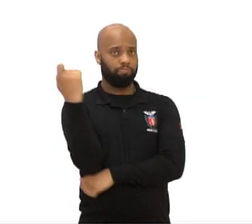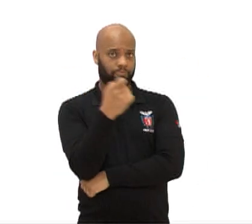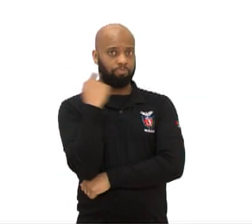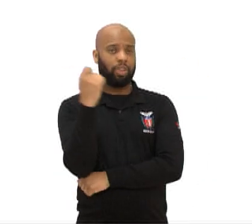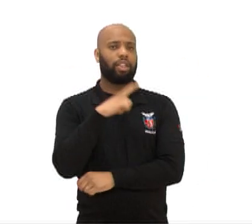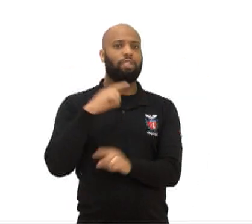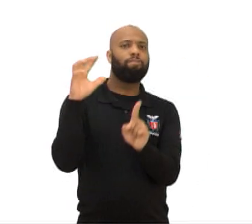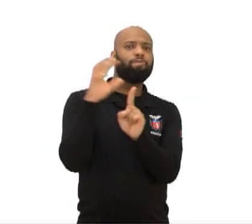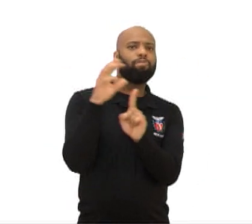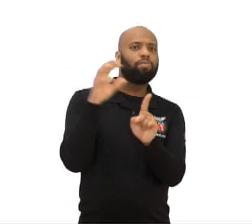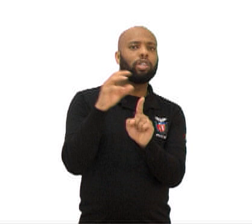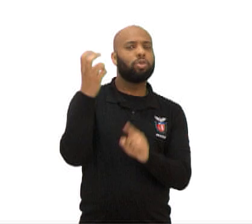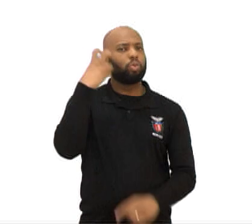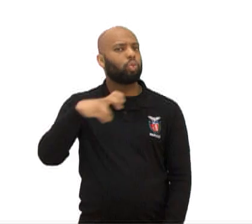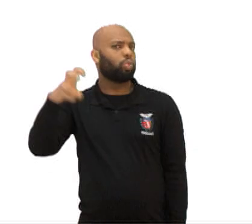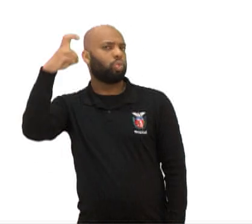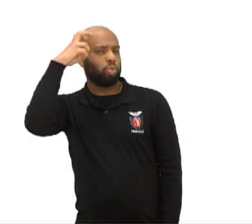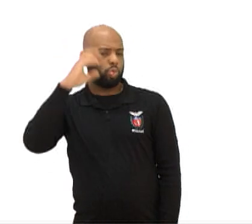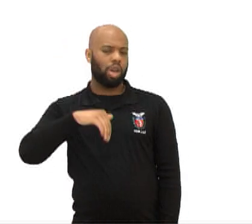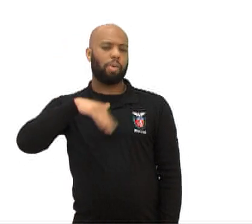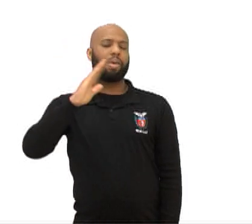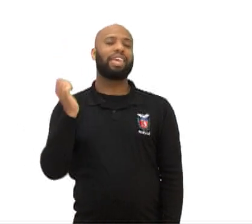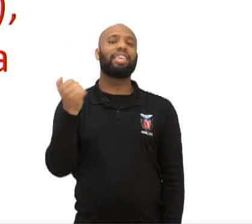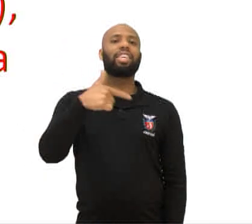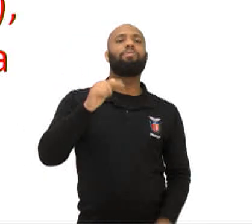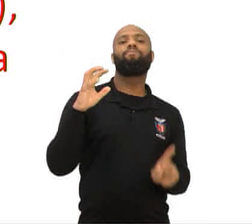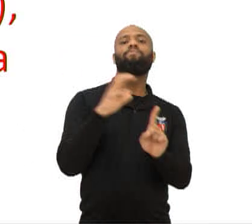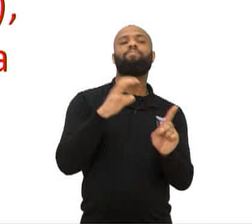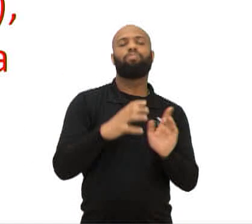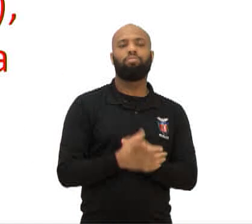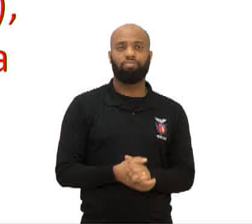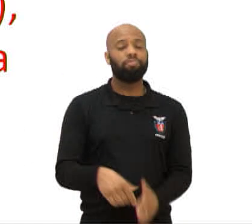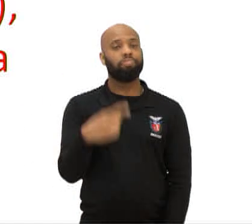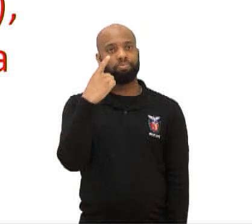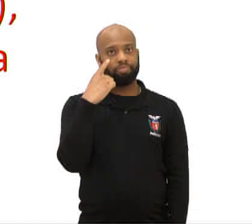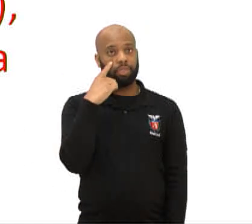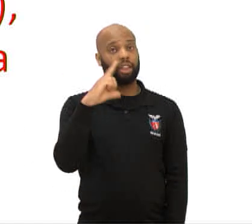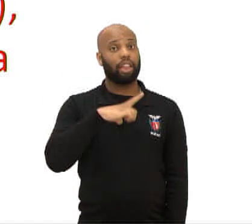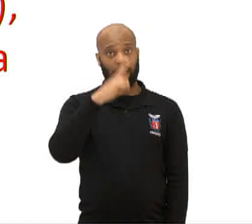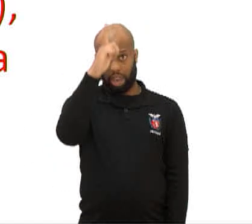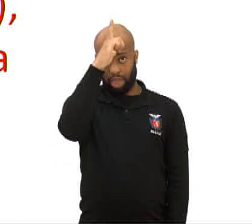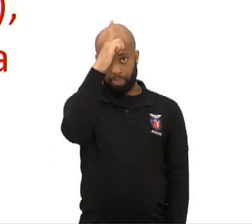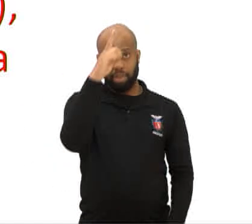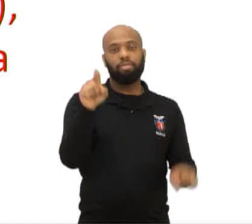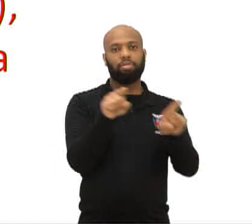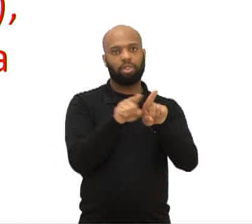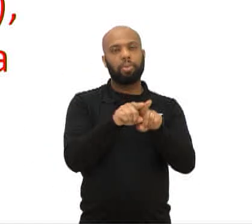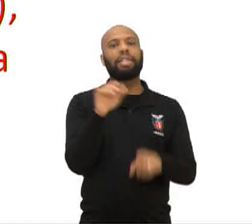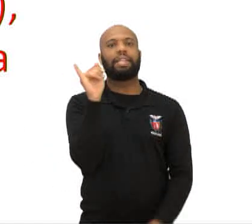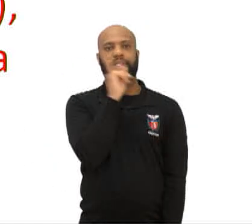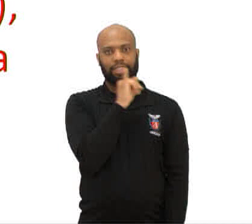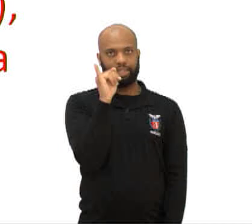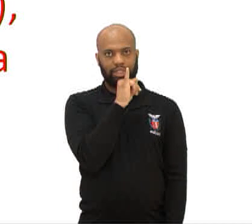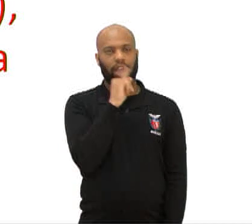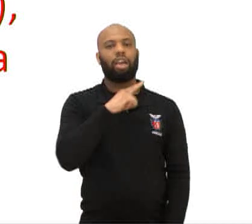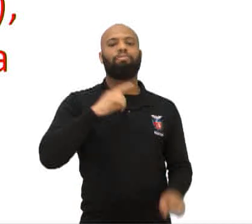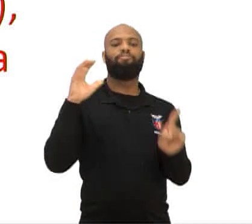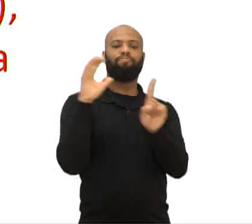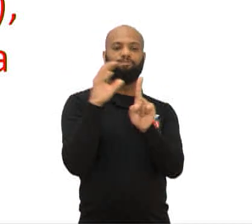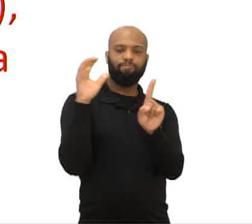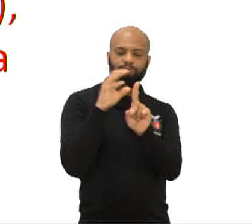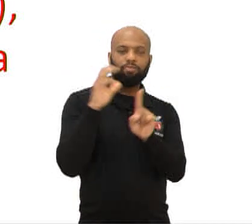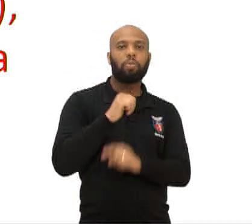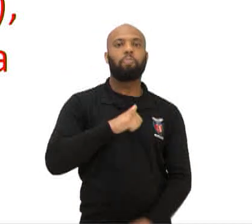existiu influência cultural predominante de quem? Vamos ver lá? Alemães e italianos. Foi a presença